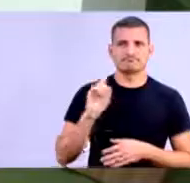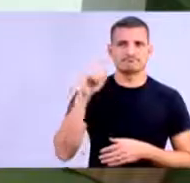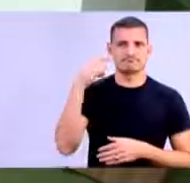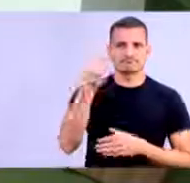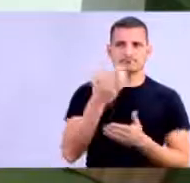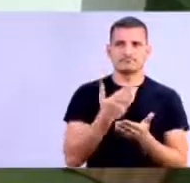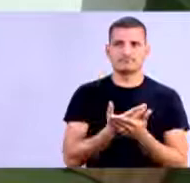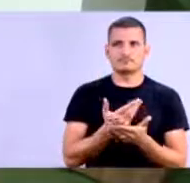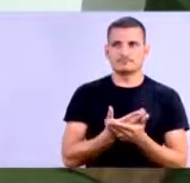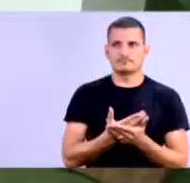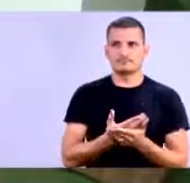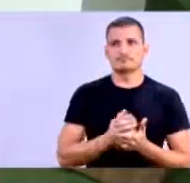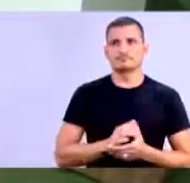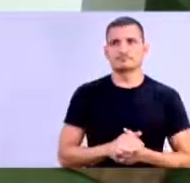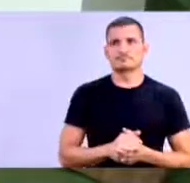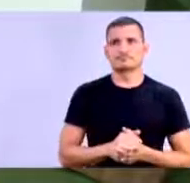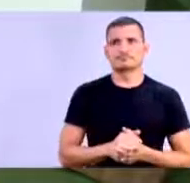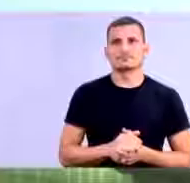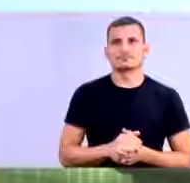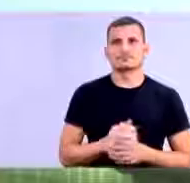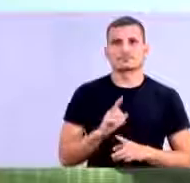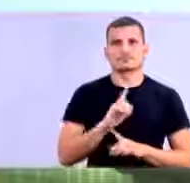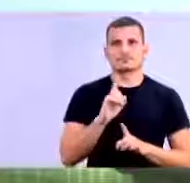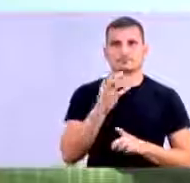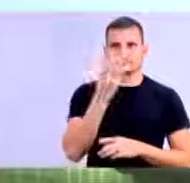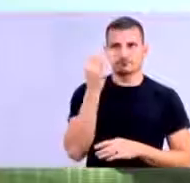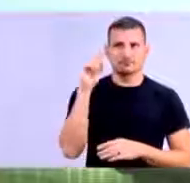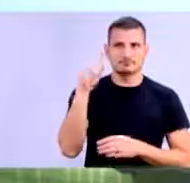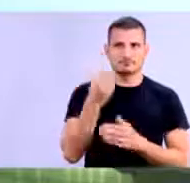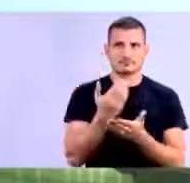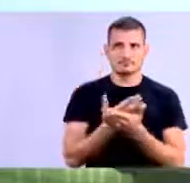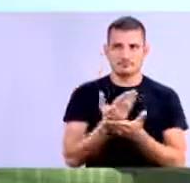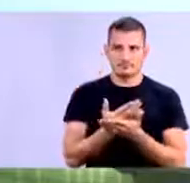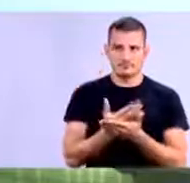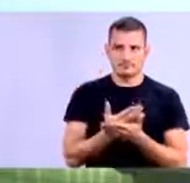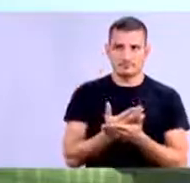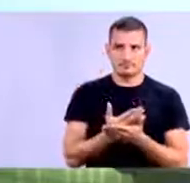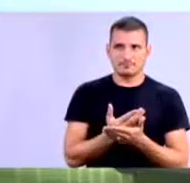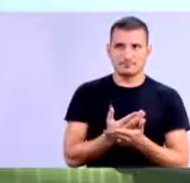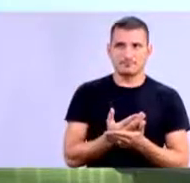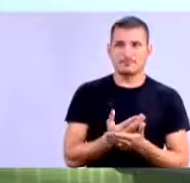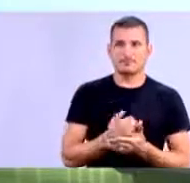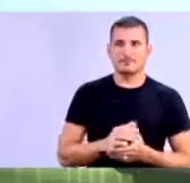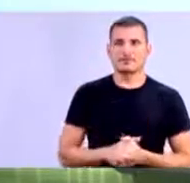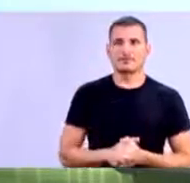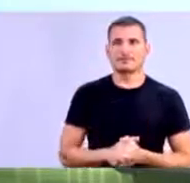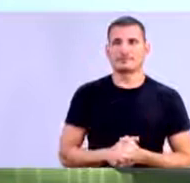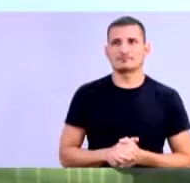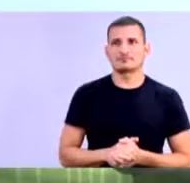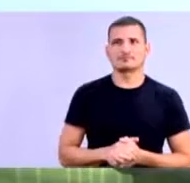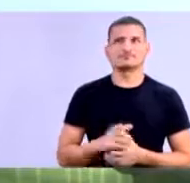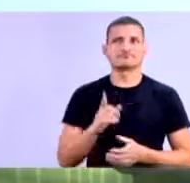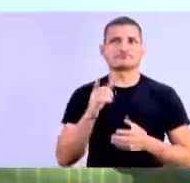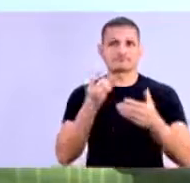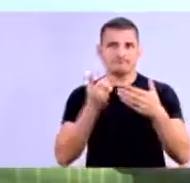Isso mesmo, não esqueça que na próxima teleaula, no próximo encontro, acontecerá a